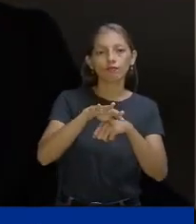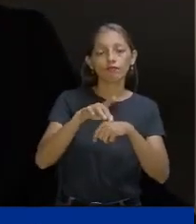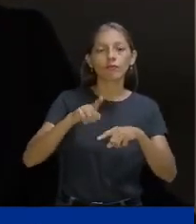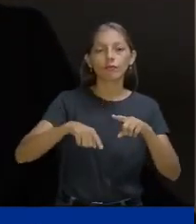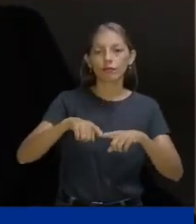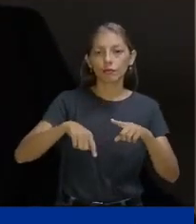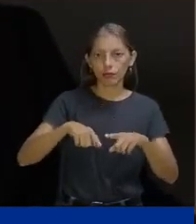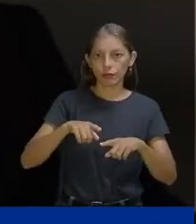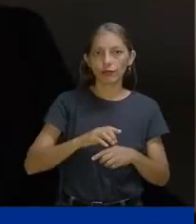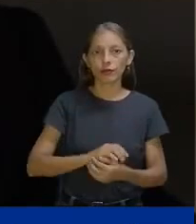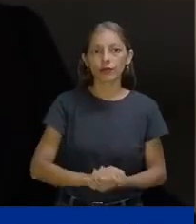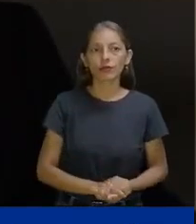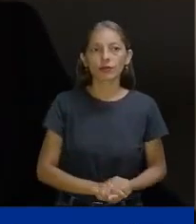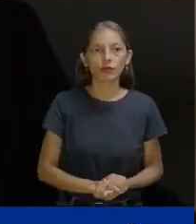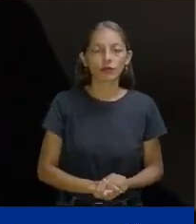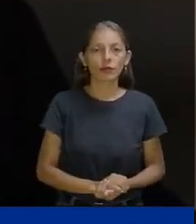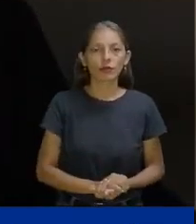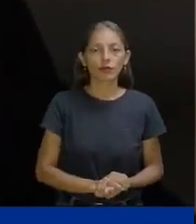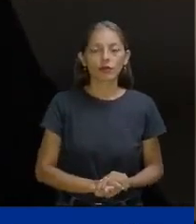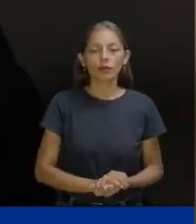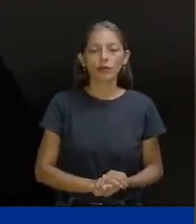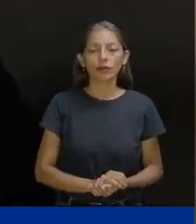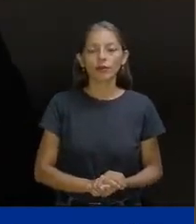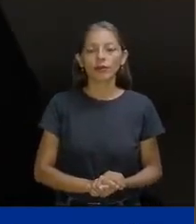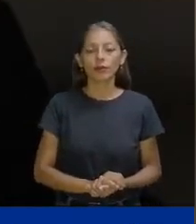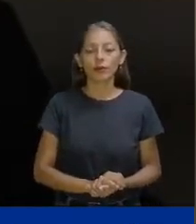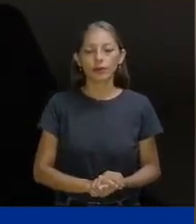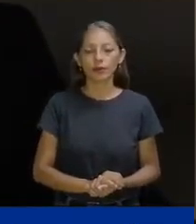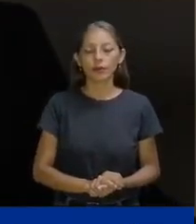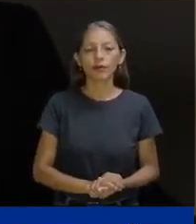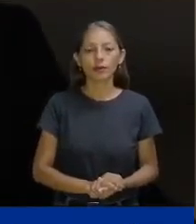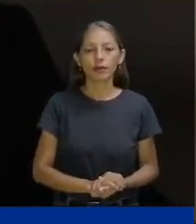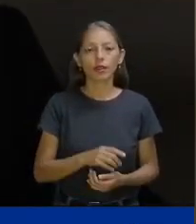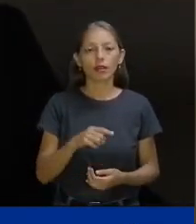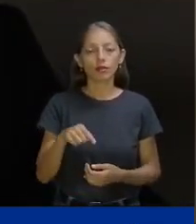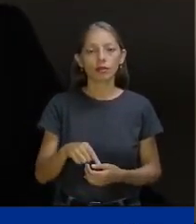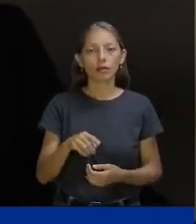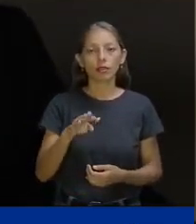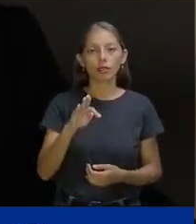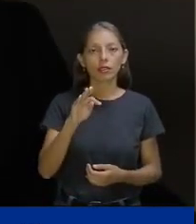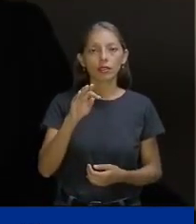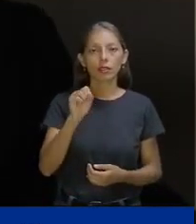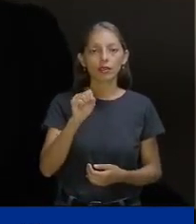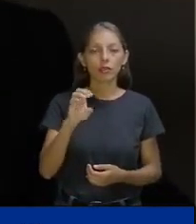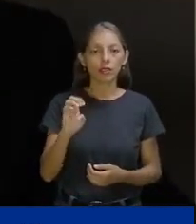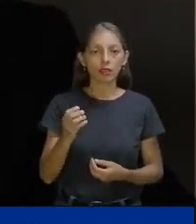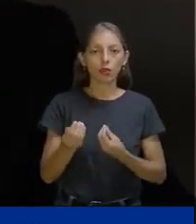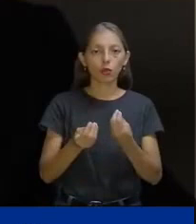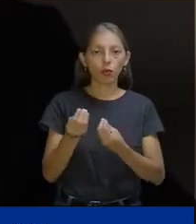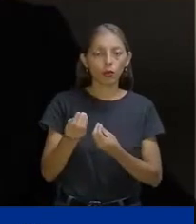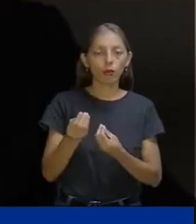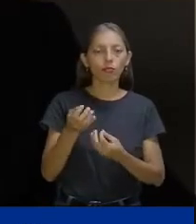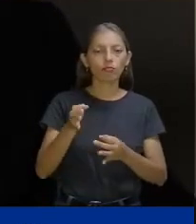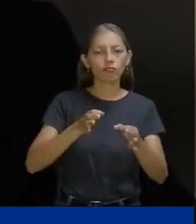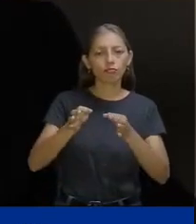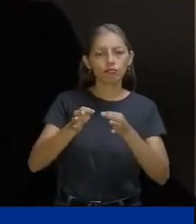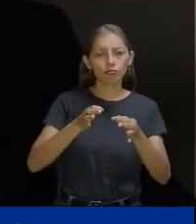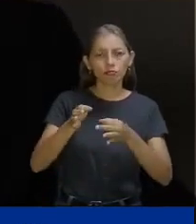para todos os membros, para nós sabermos assim, aquilo que o TSE está programando em termos de um